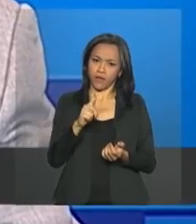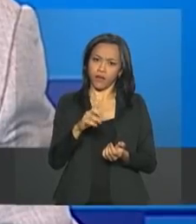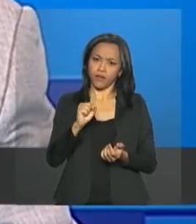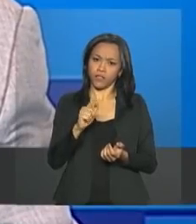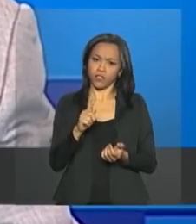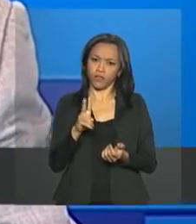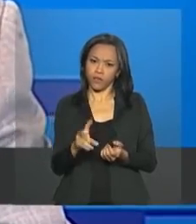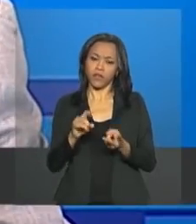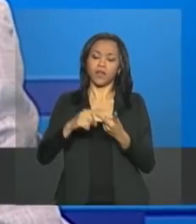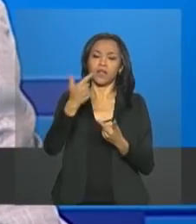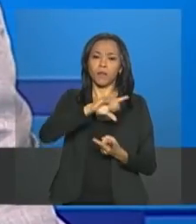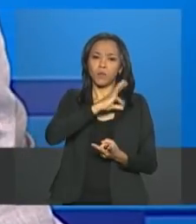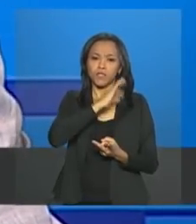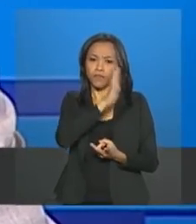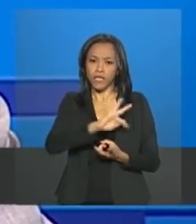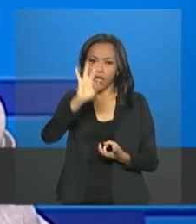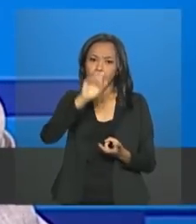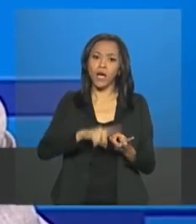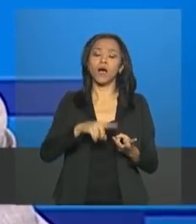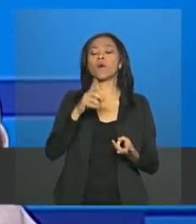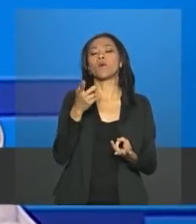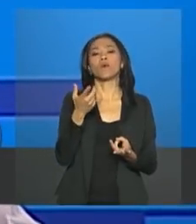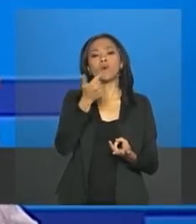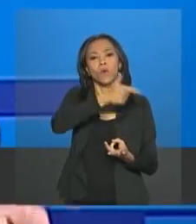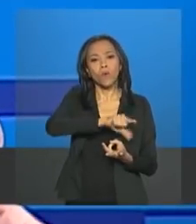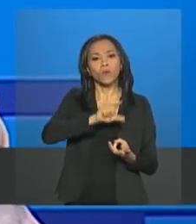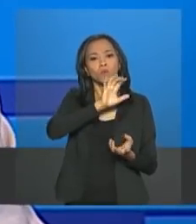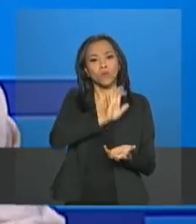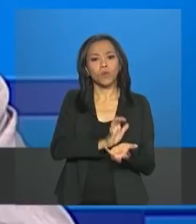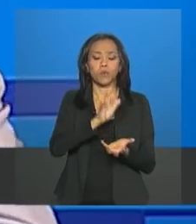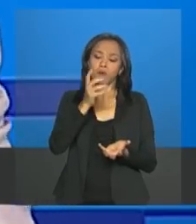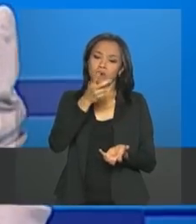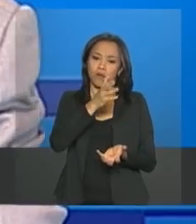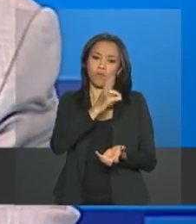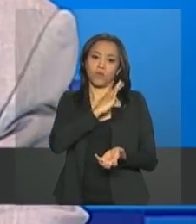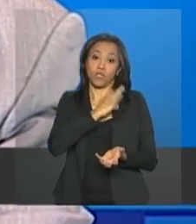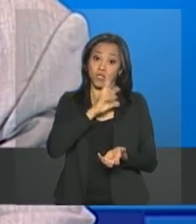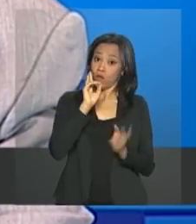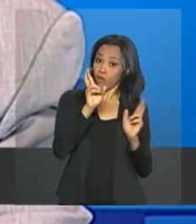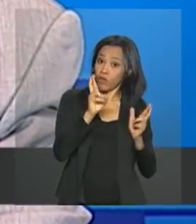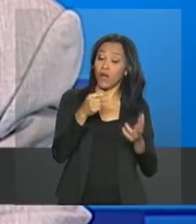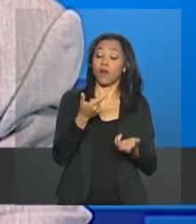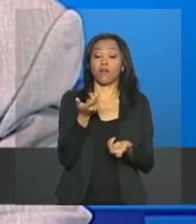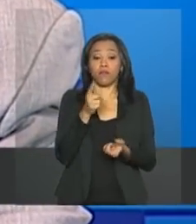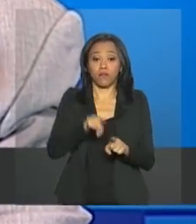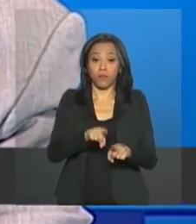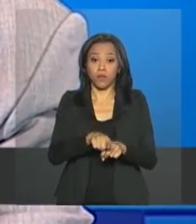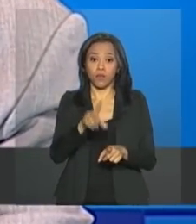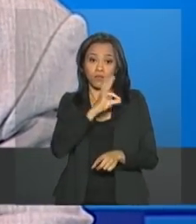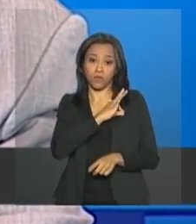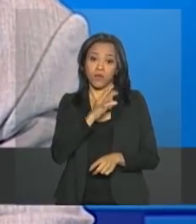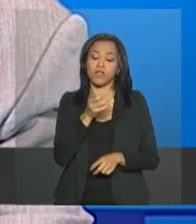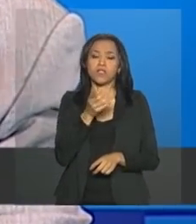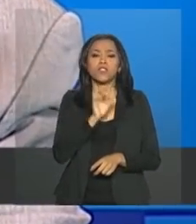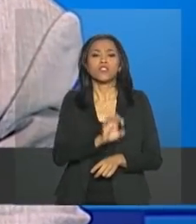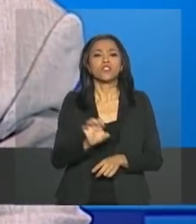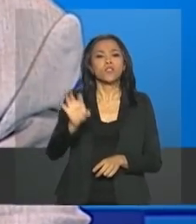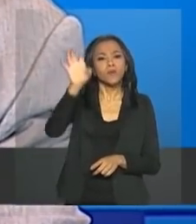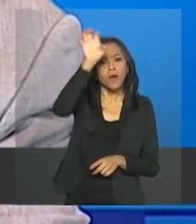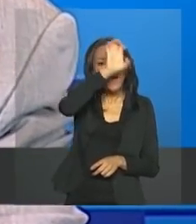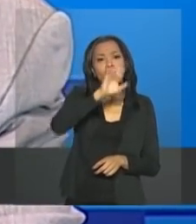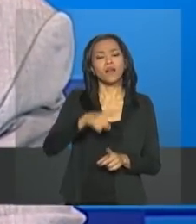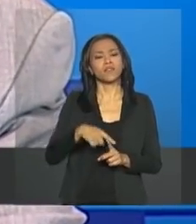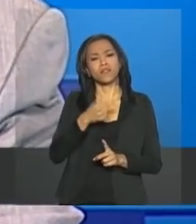polícia federal é da polícia rodoviária das polícias estaduais do correio do